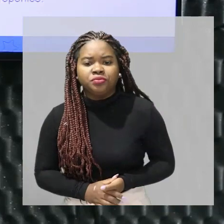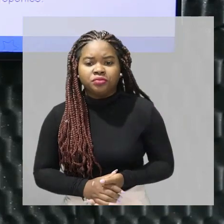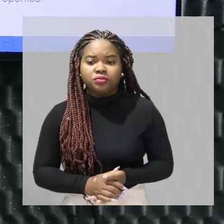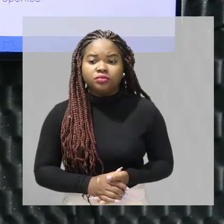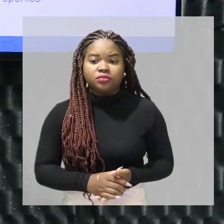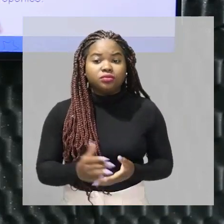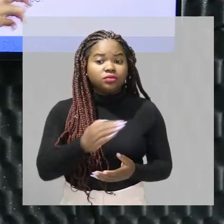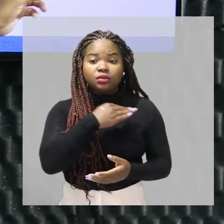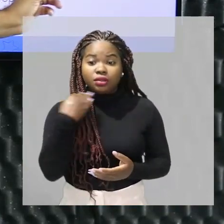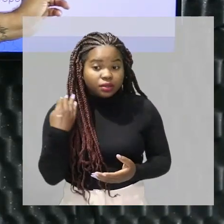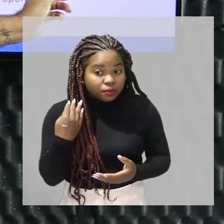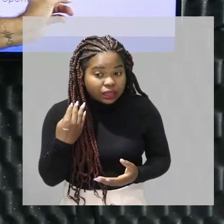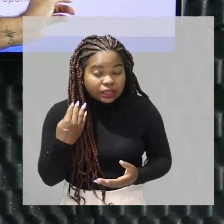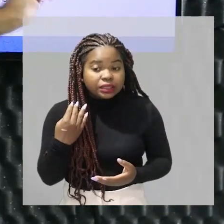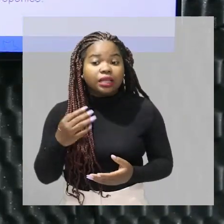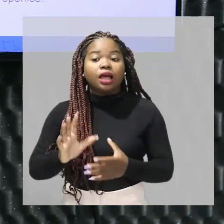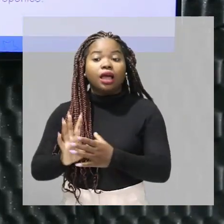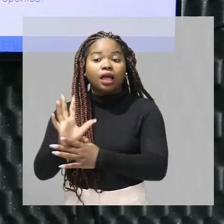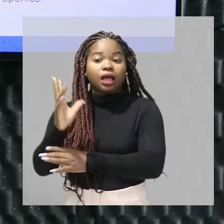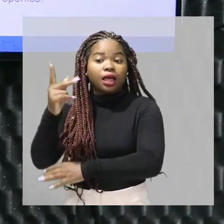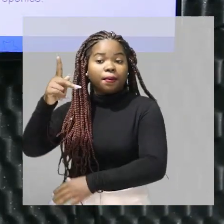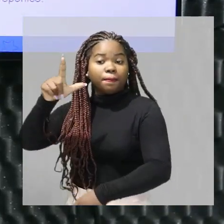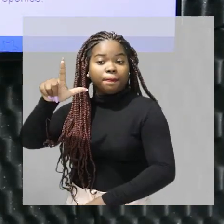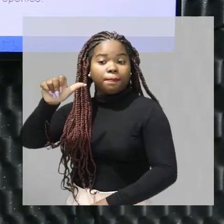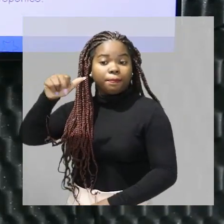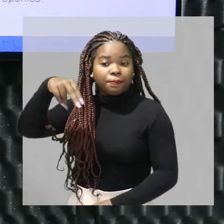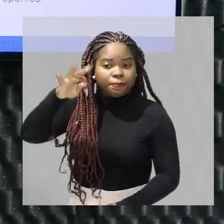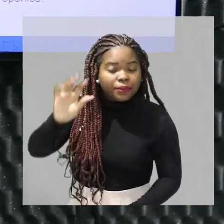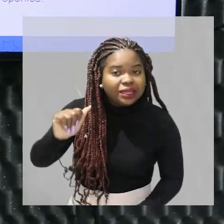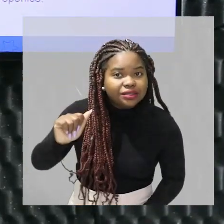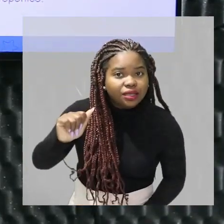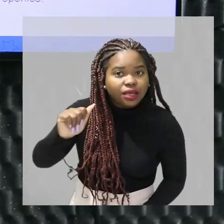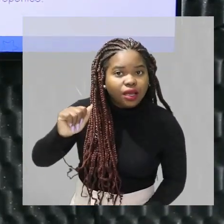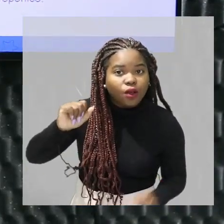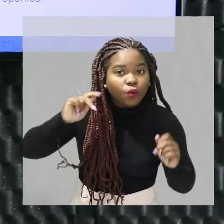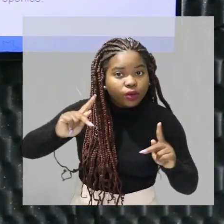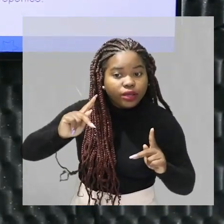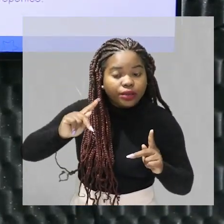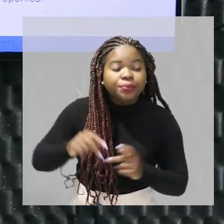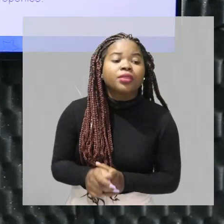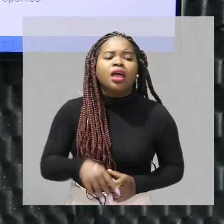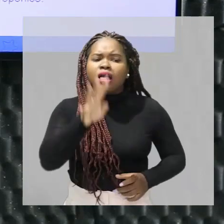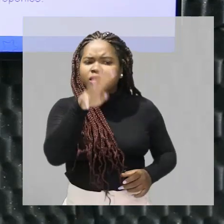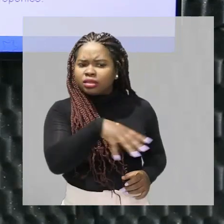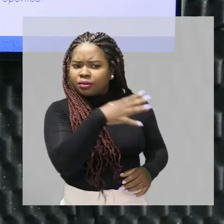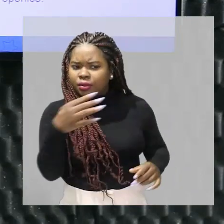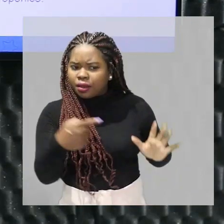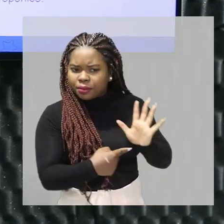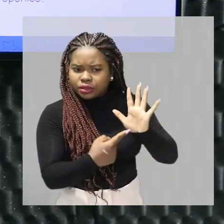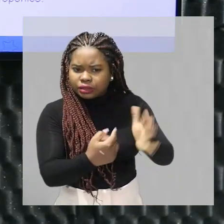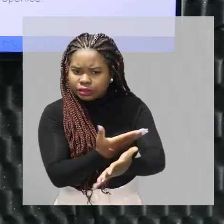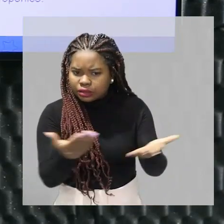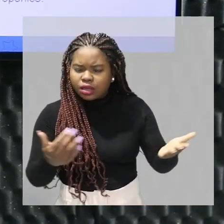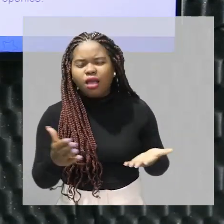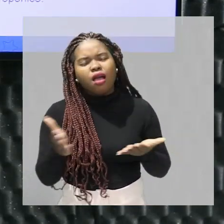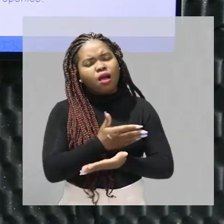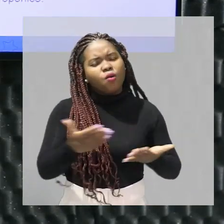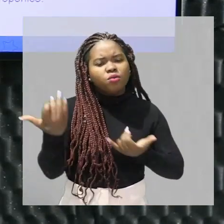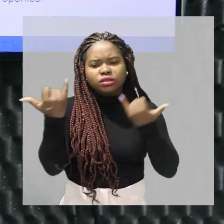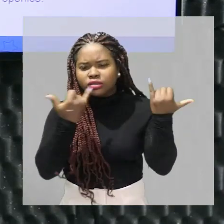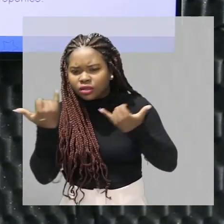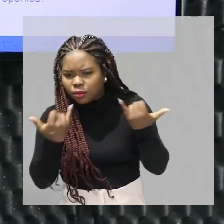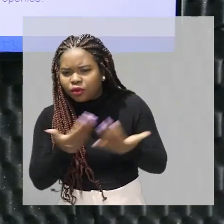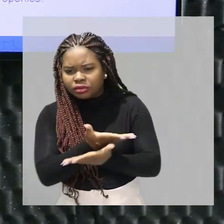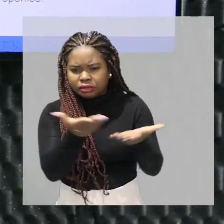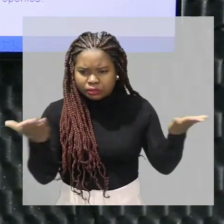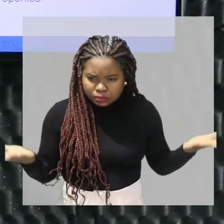às plantas. Guarda essa informação, turminha. Na tabela são apresentados alguns dados da